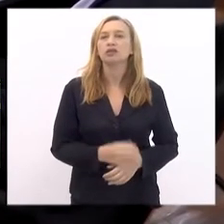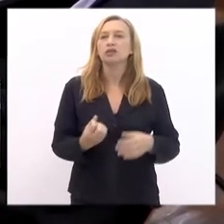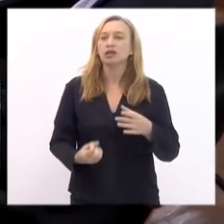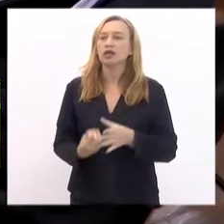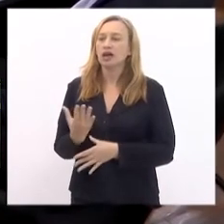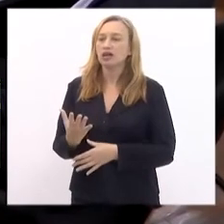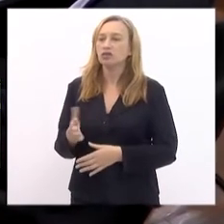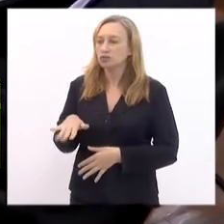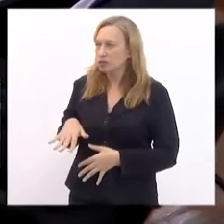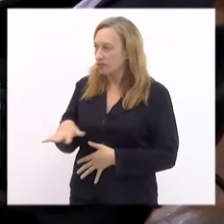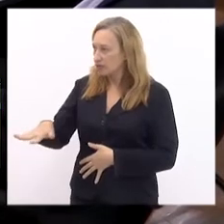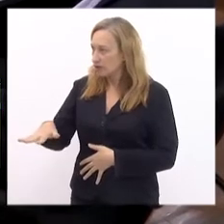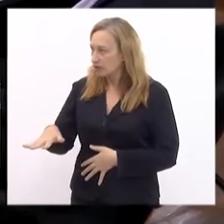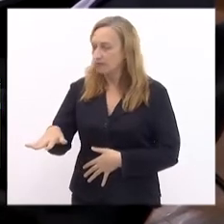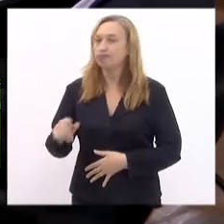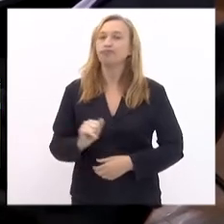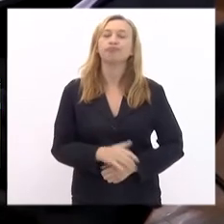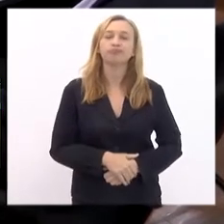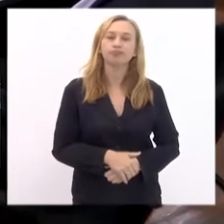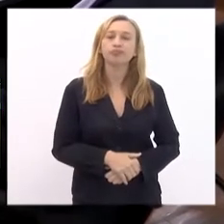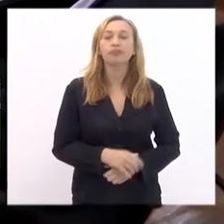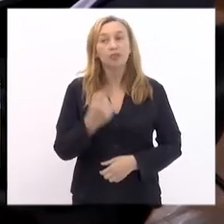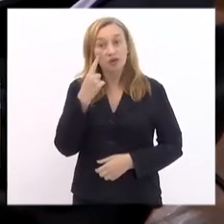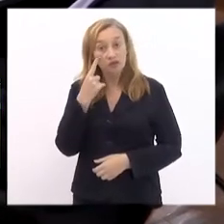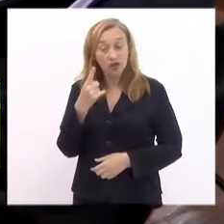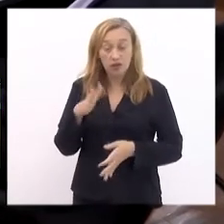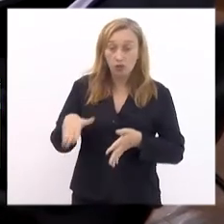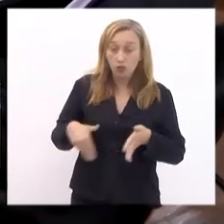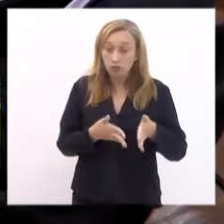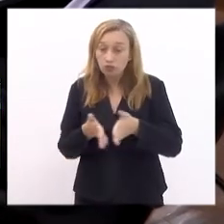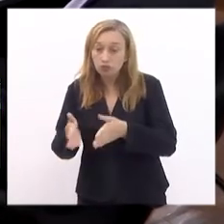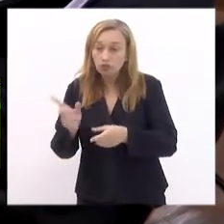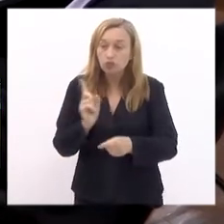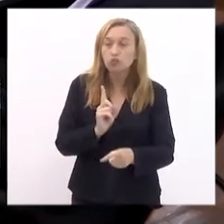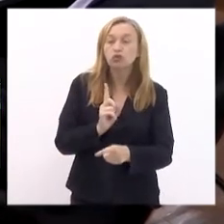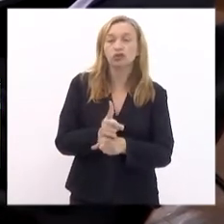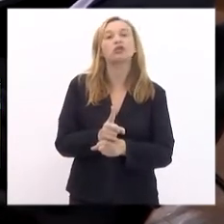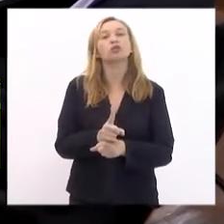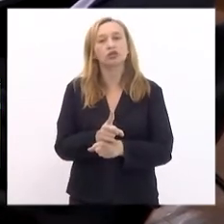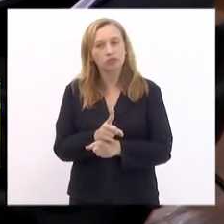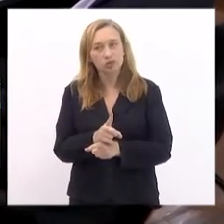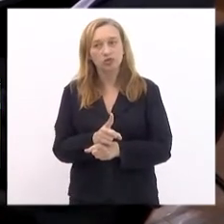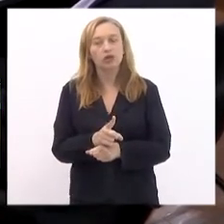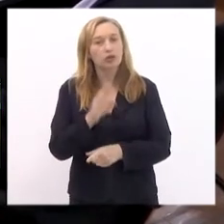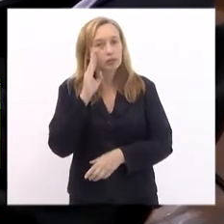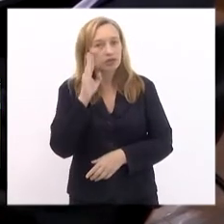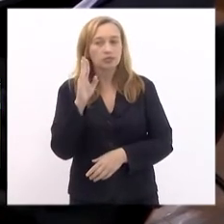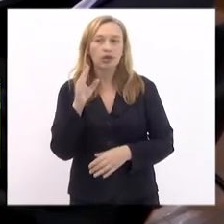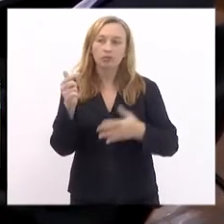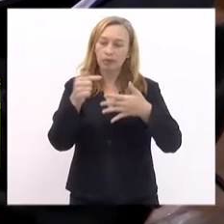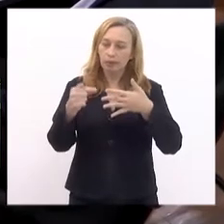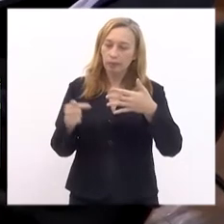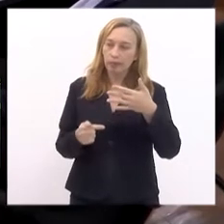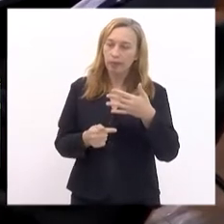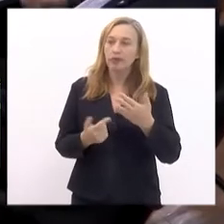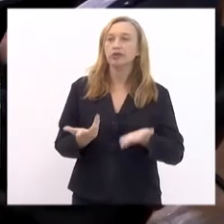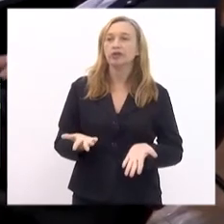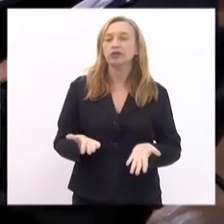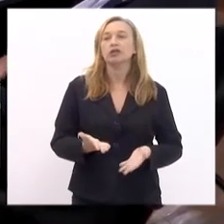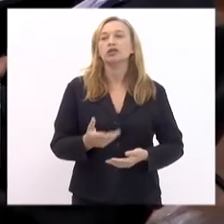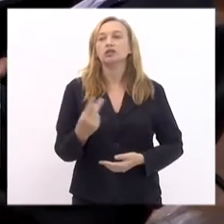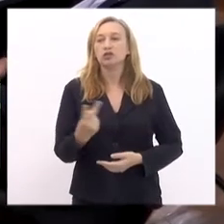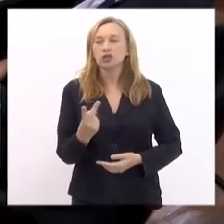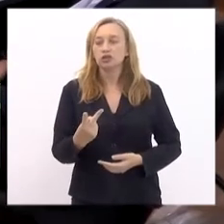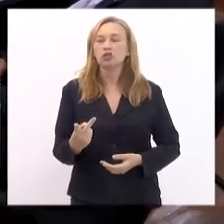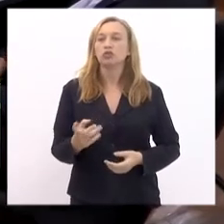territórios periféricos, para a gente tentar encontrar uma maneira de especificar, detalhar uma linha para